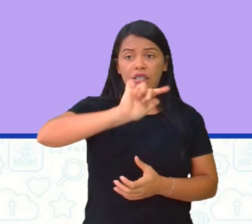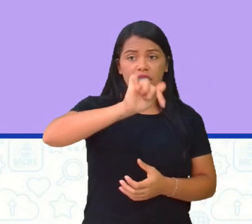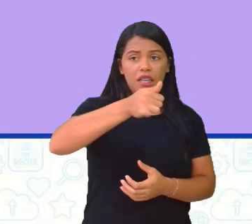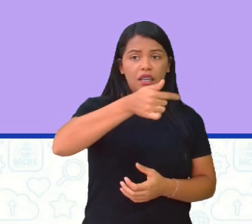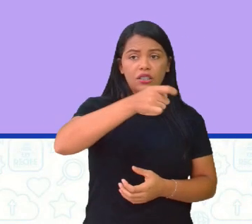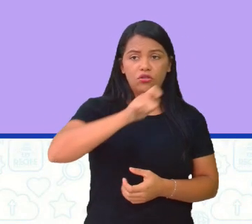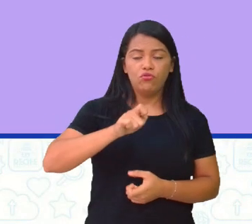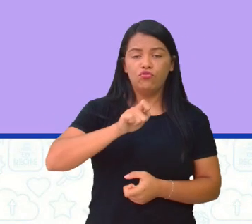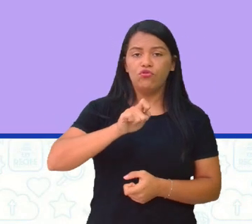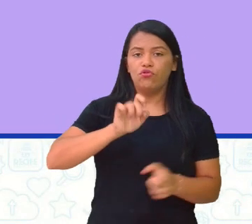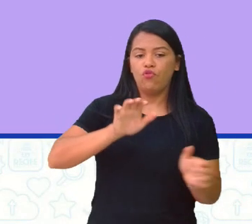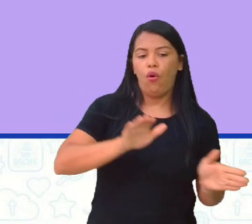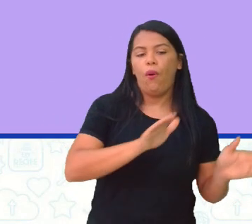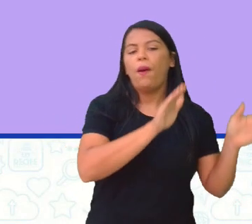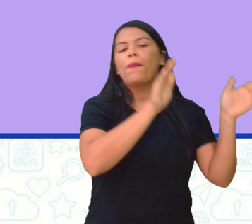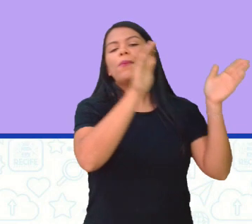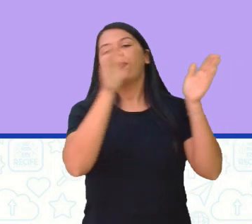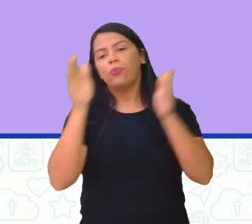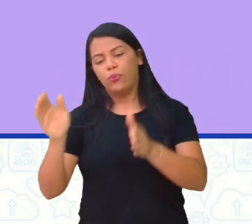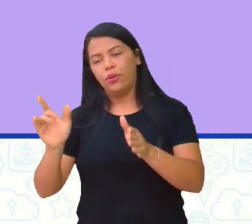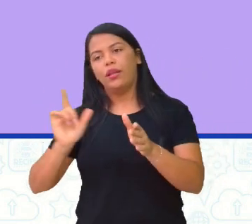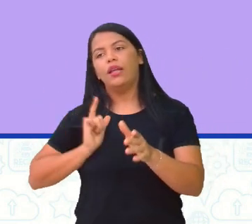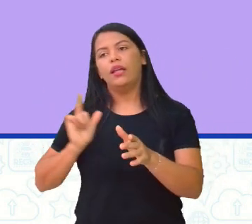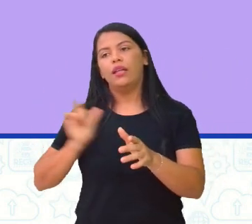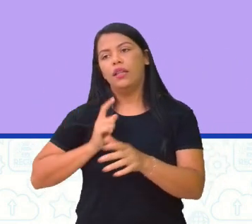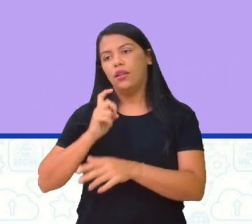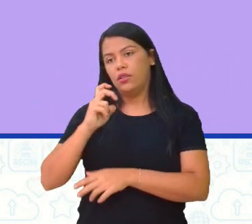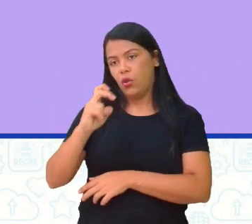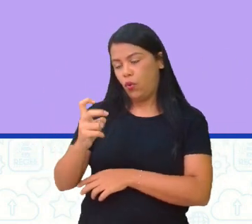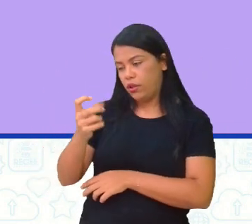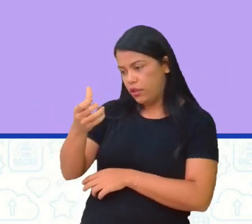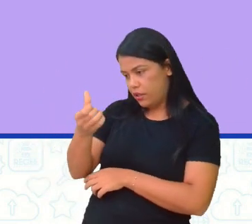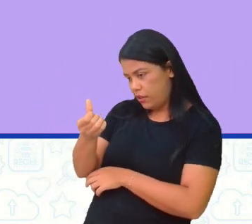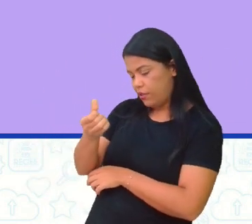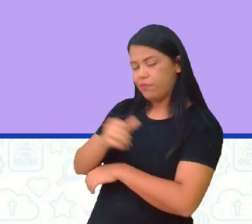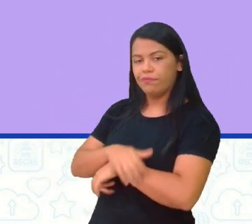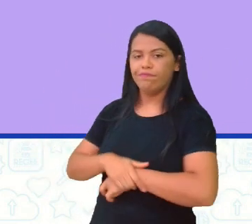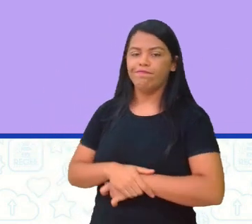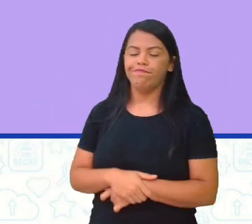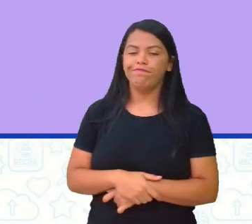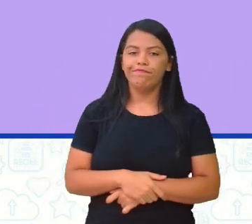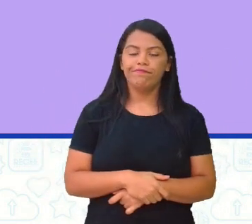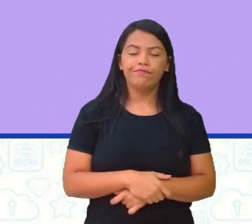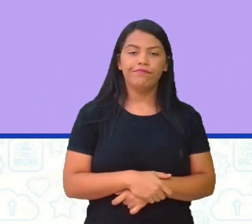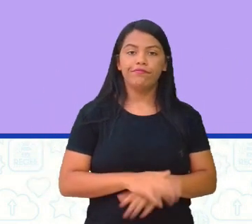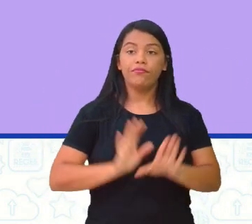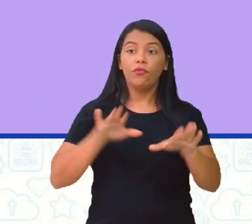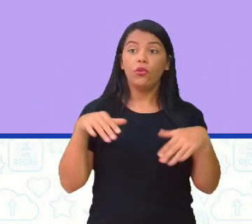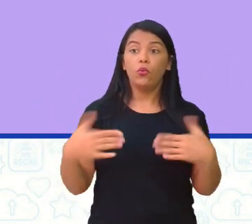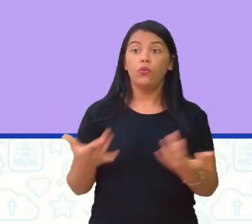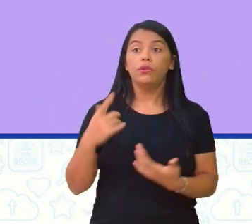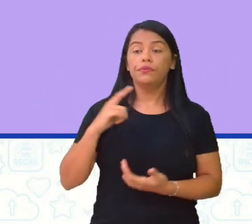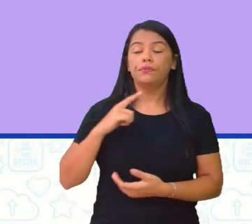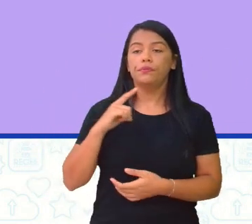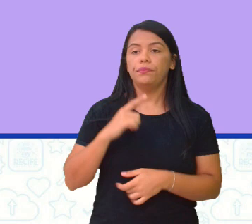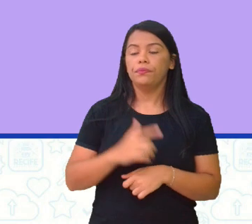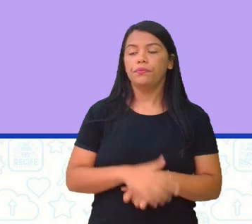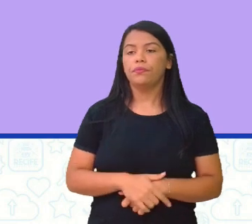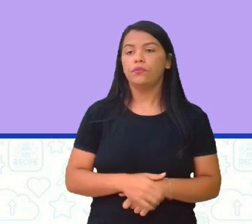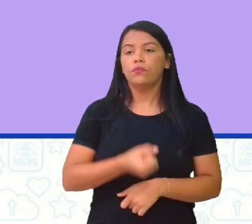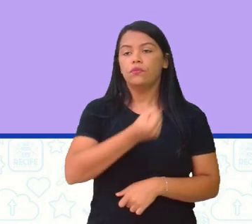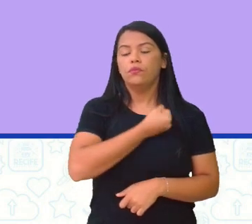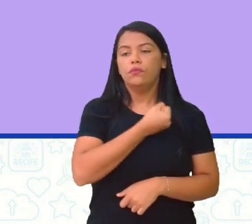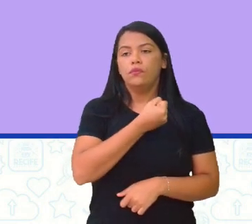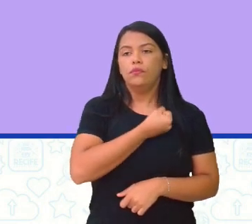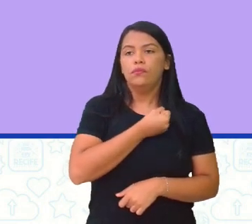7x. Do outro lado da balança eu tenho 56. Ora, quando eu tenho um